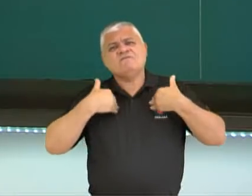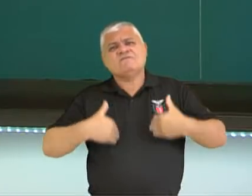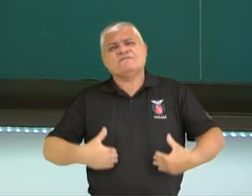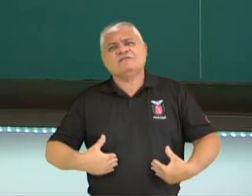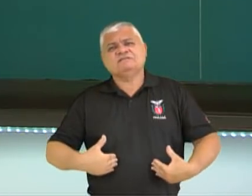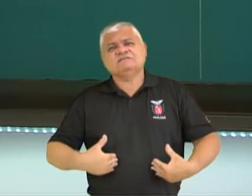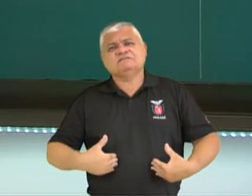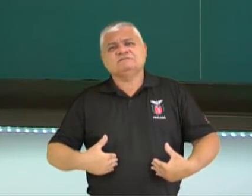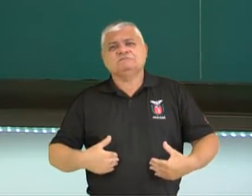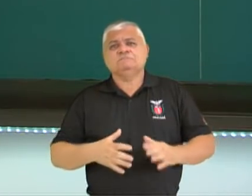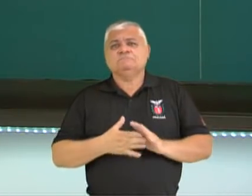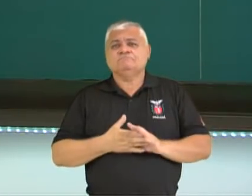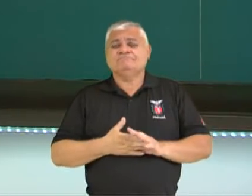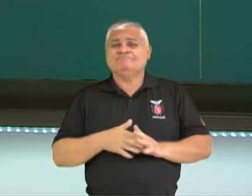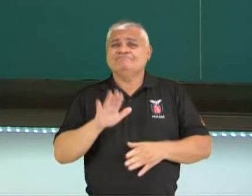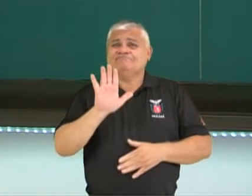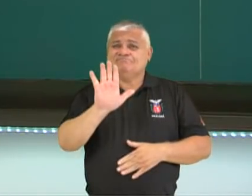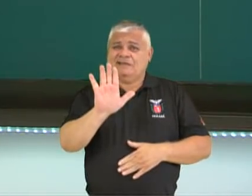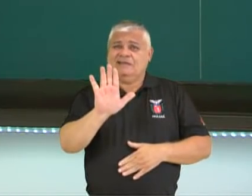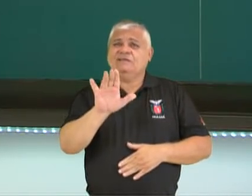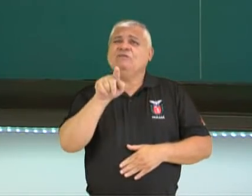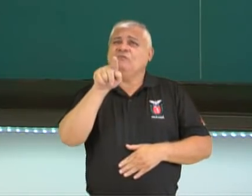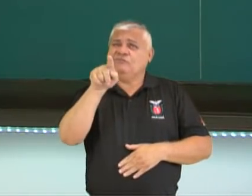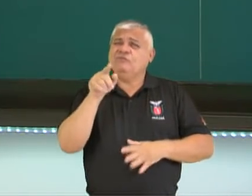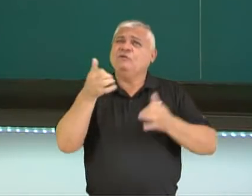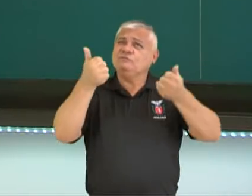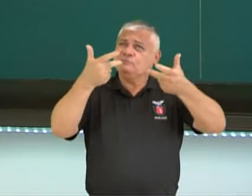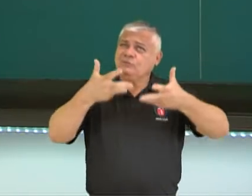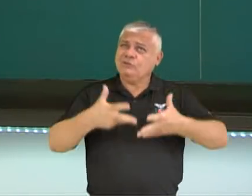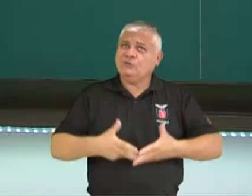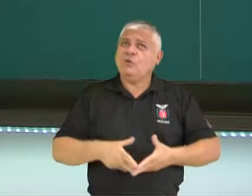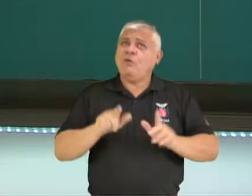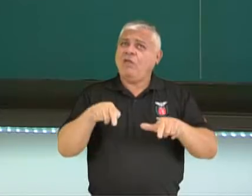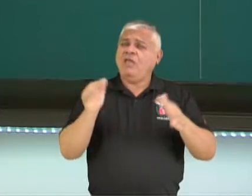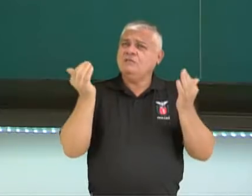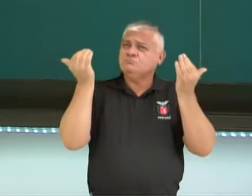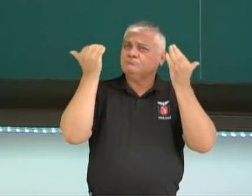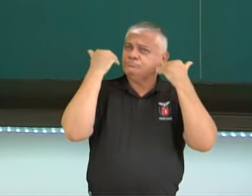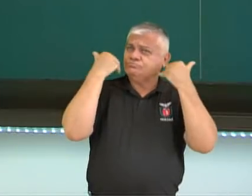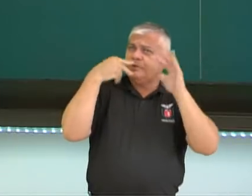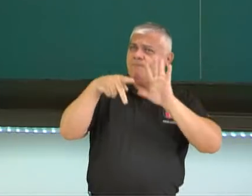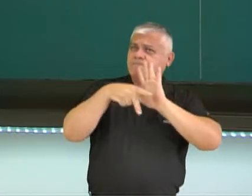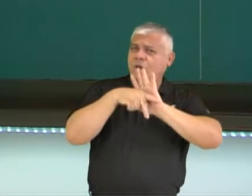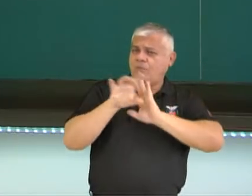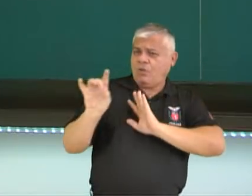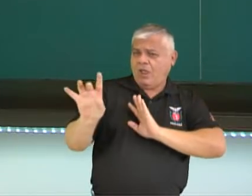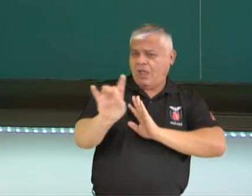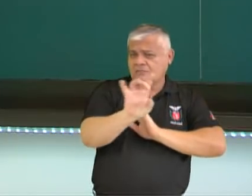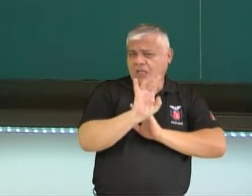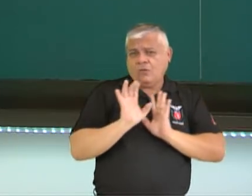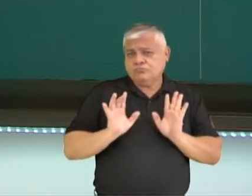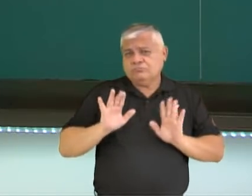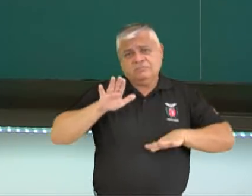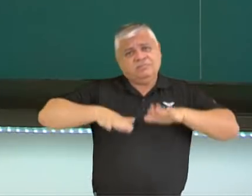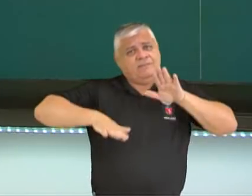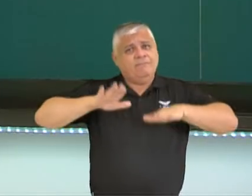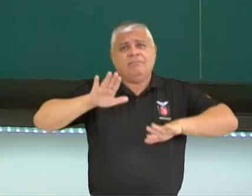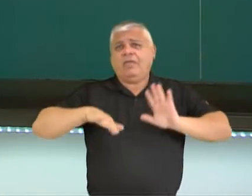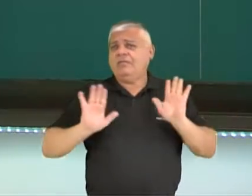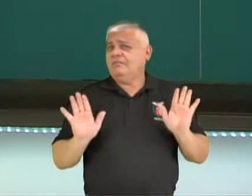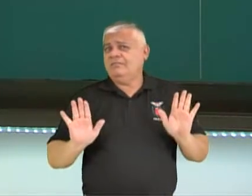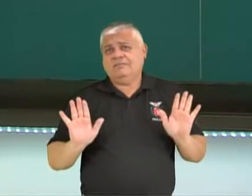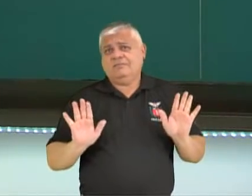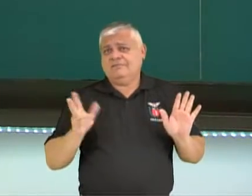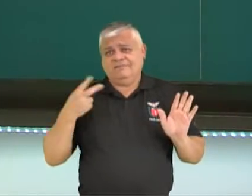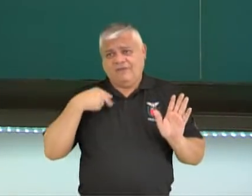física. Mas, professora, você falou que é subjetivo, que feio e bonito depende muito do